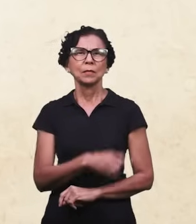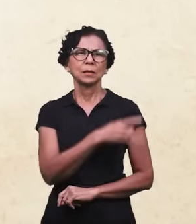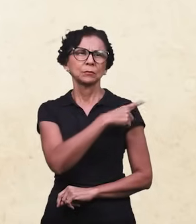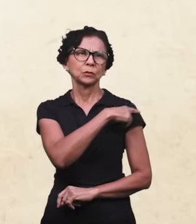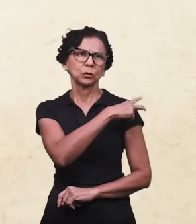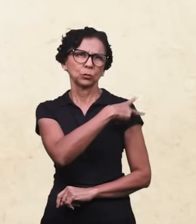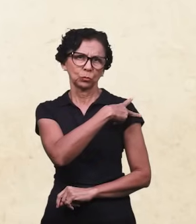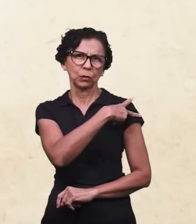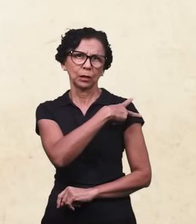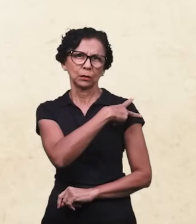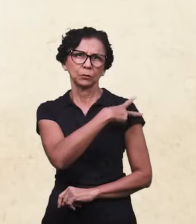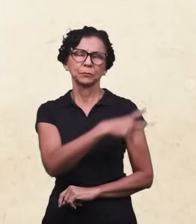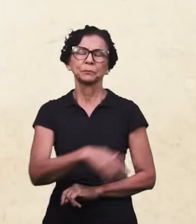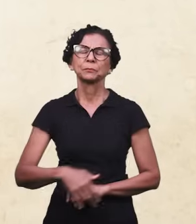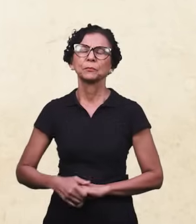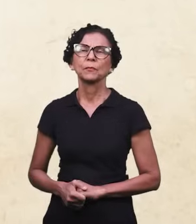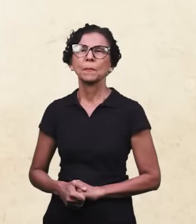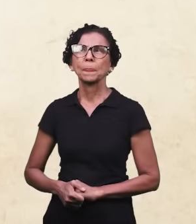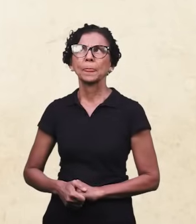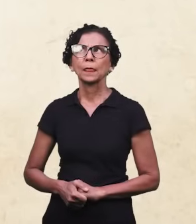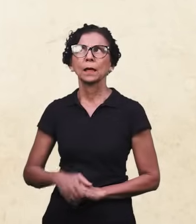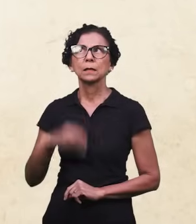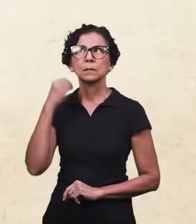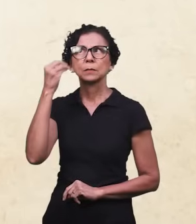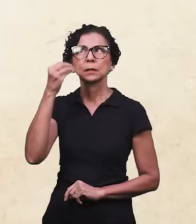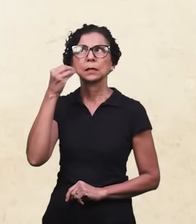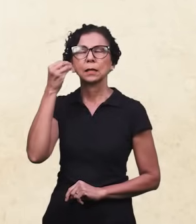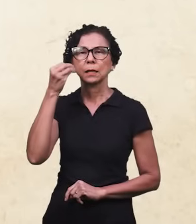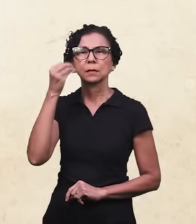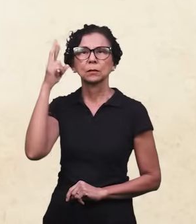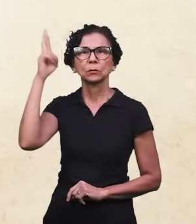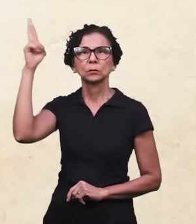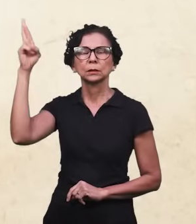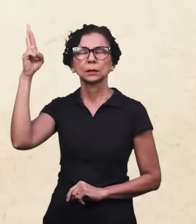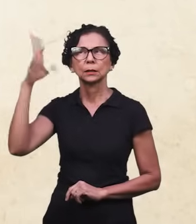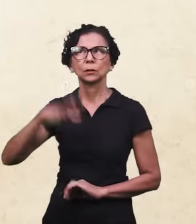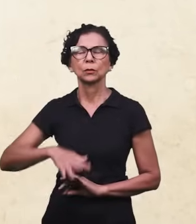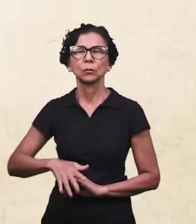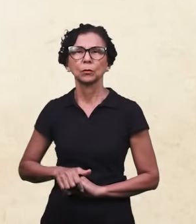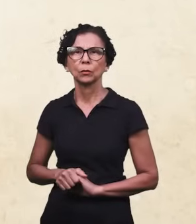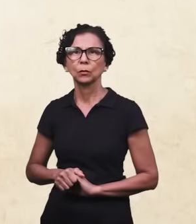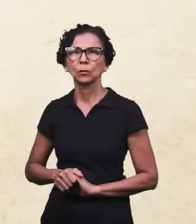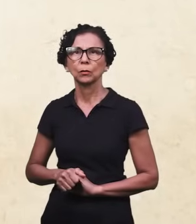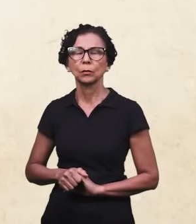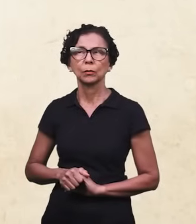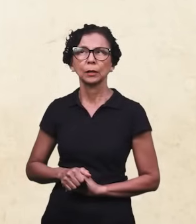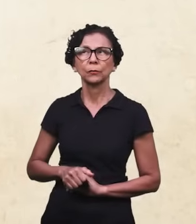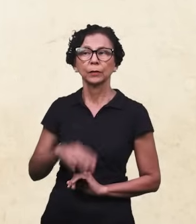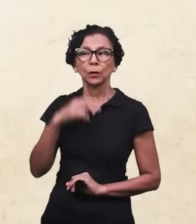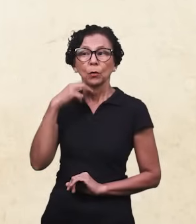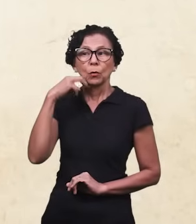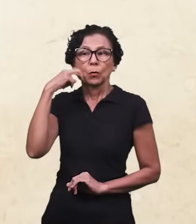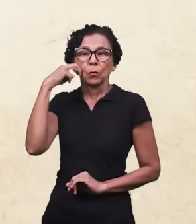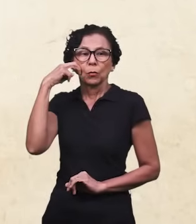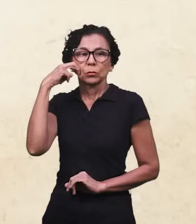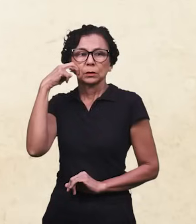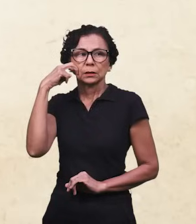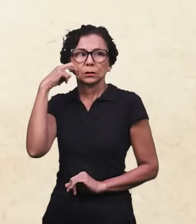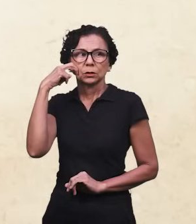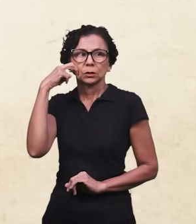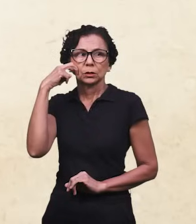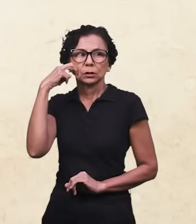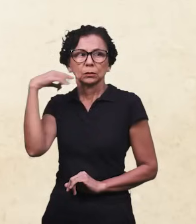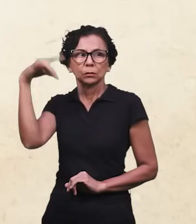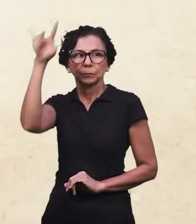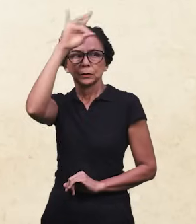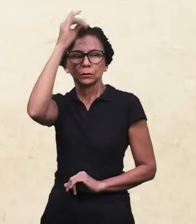ensino médio, que o Senhor foi e me deu uma experiência, onde acredito que o Espírito Santo me constrangeu ali, de ver que a minha